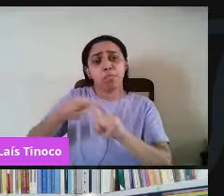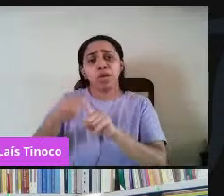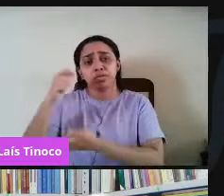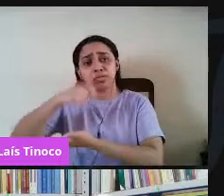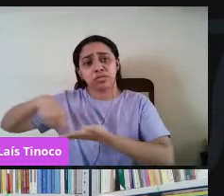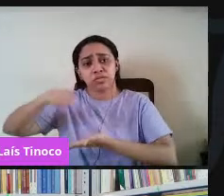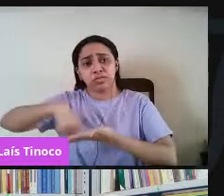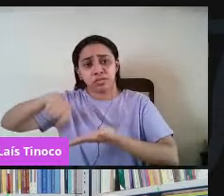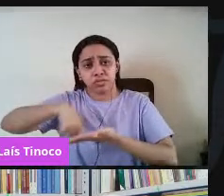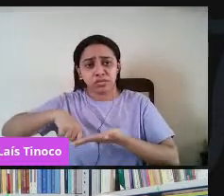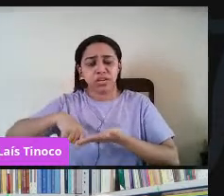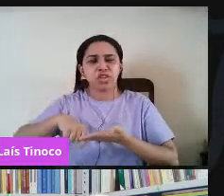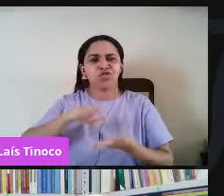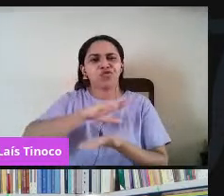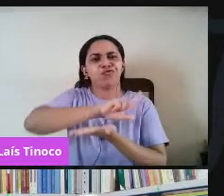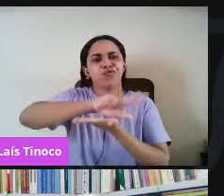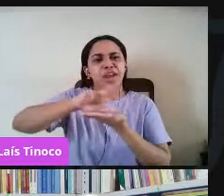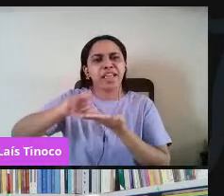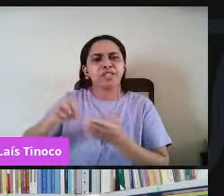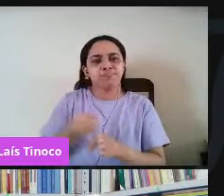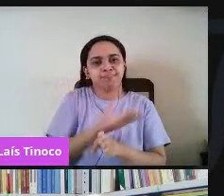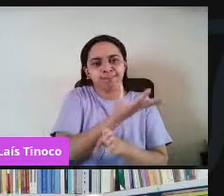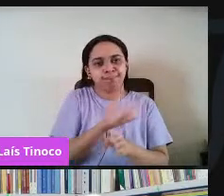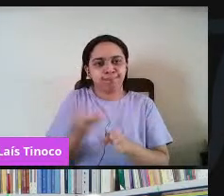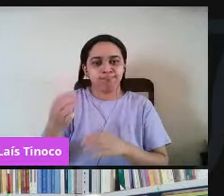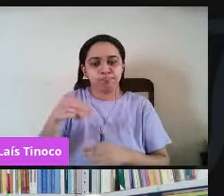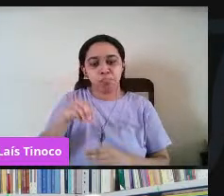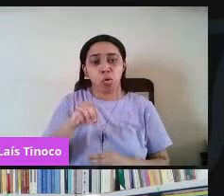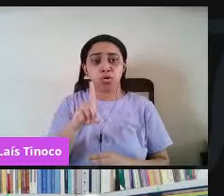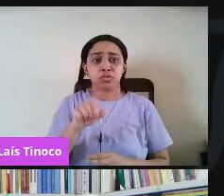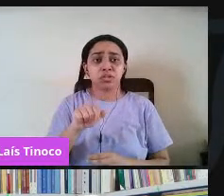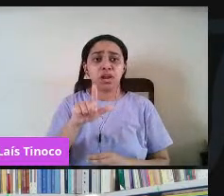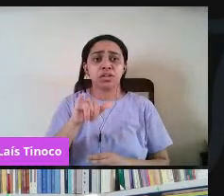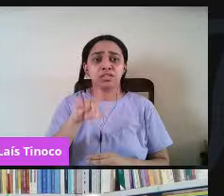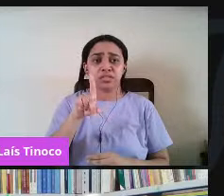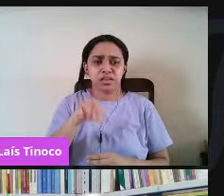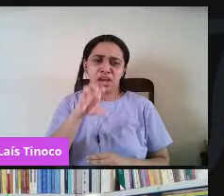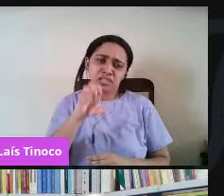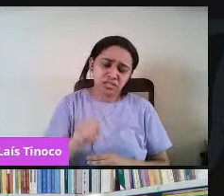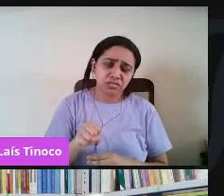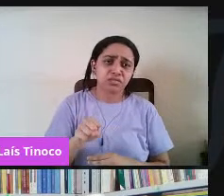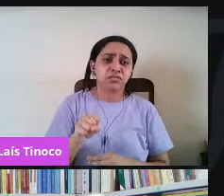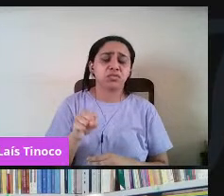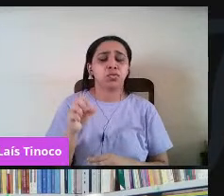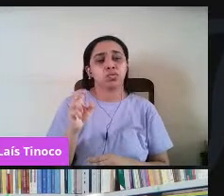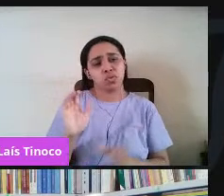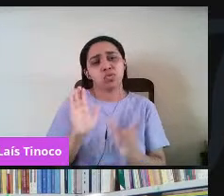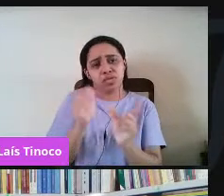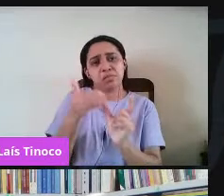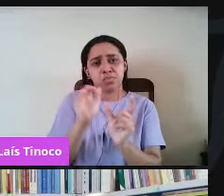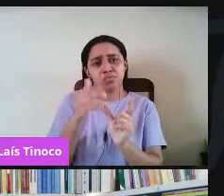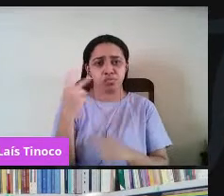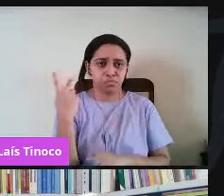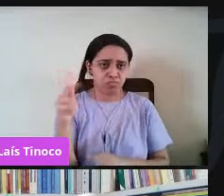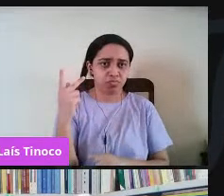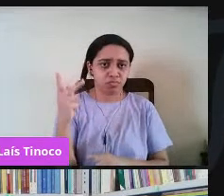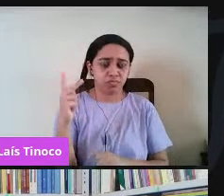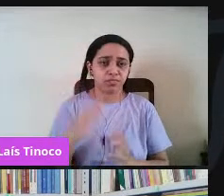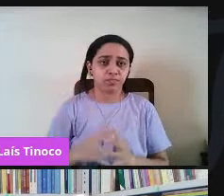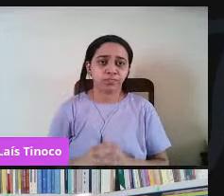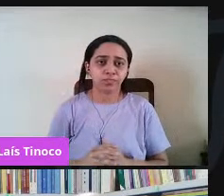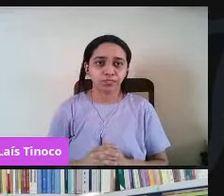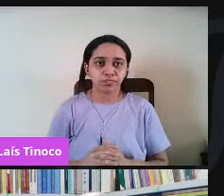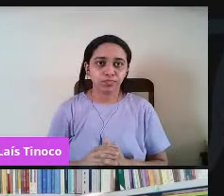mais multimodalidade, não é? Então, mas só a questão de nomenclatura, mas ele utiliza essa nomenclatura, tá certo? E aí